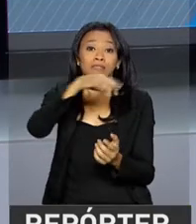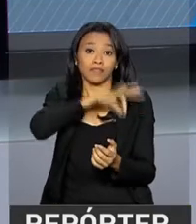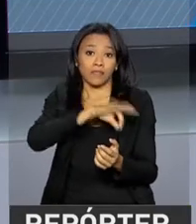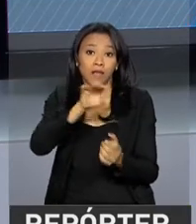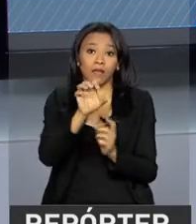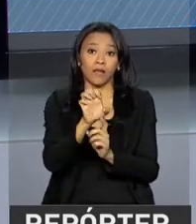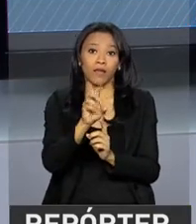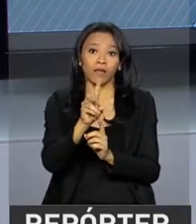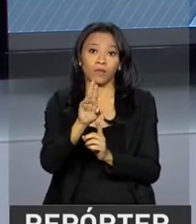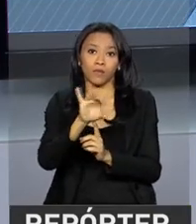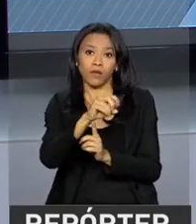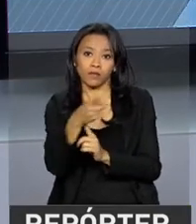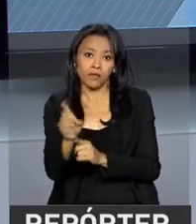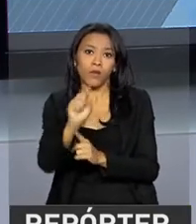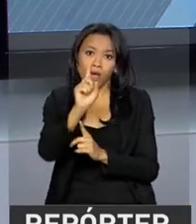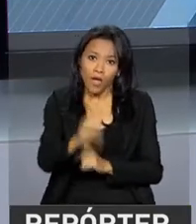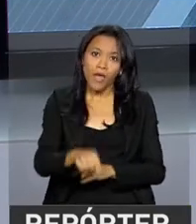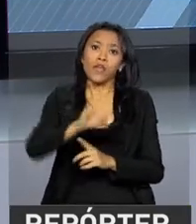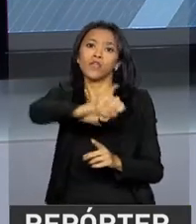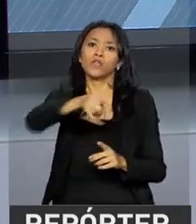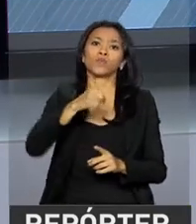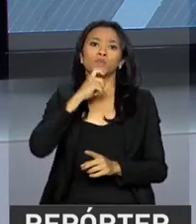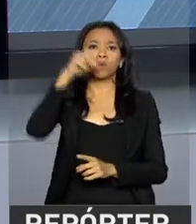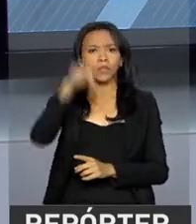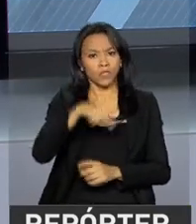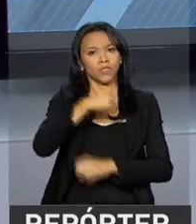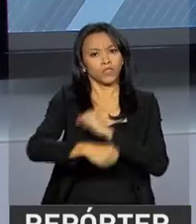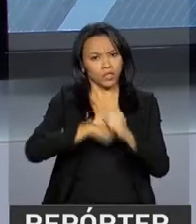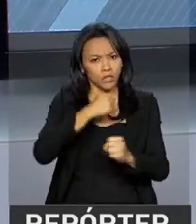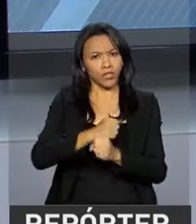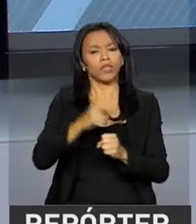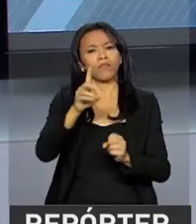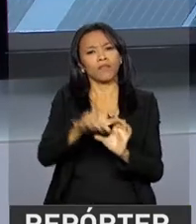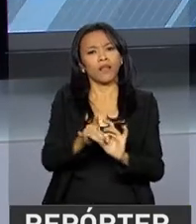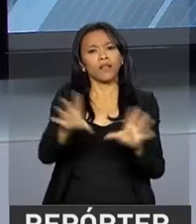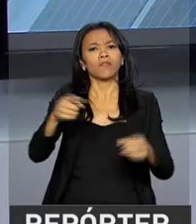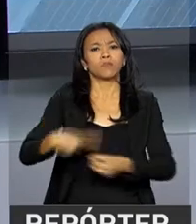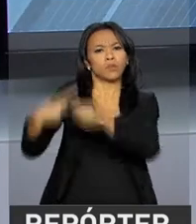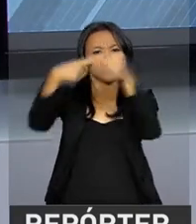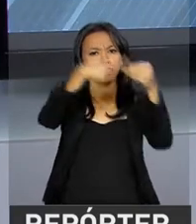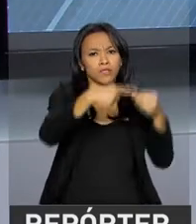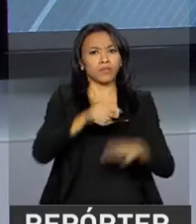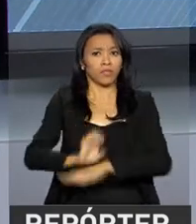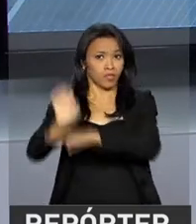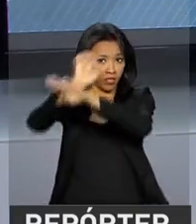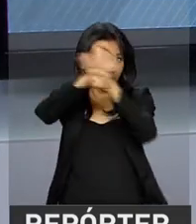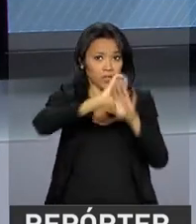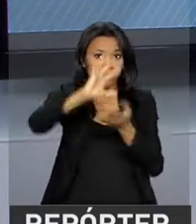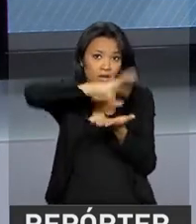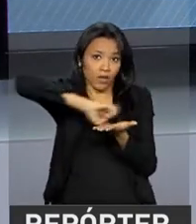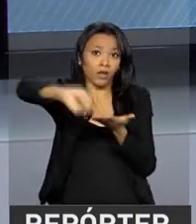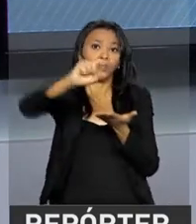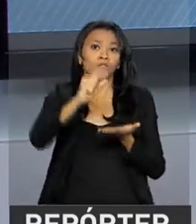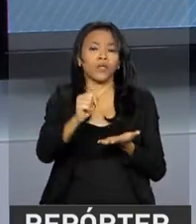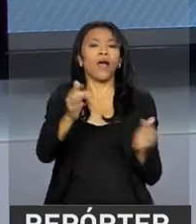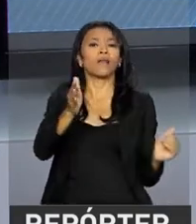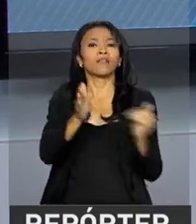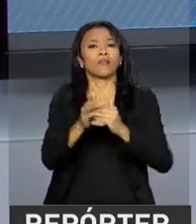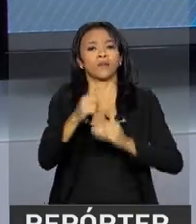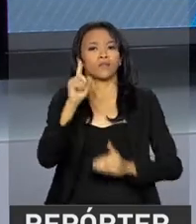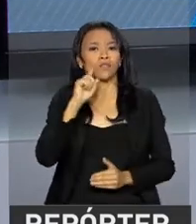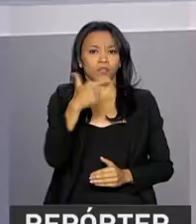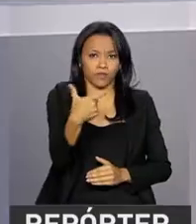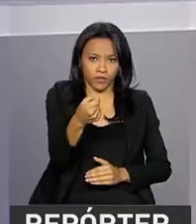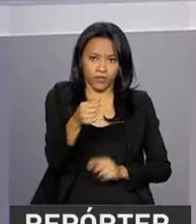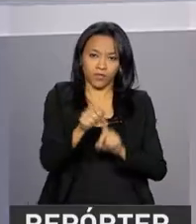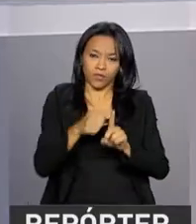à parcela de julho deste ano e vai estar disponível para municípios estados e distrito federal até o dia 20 de agosto